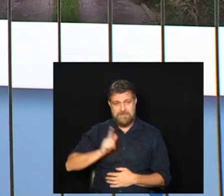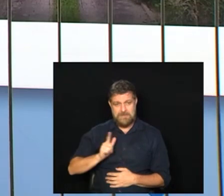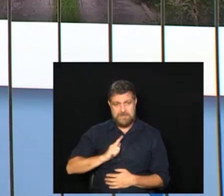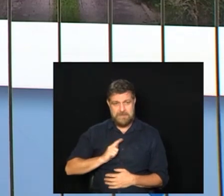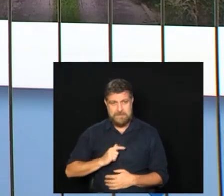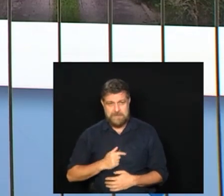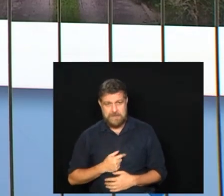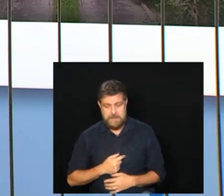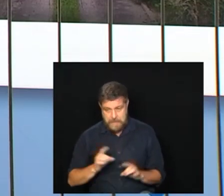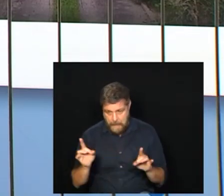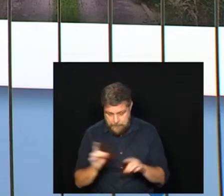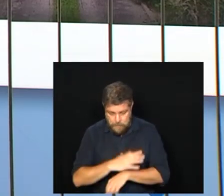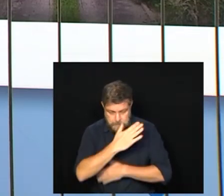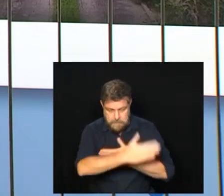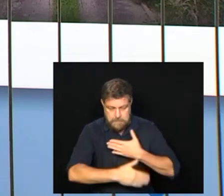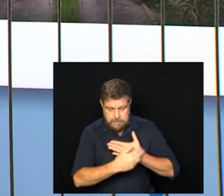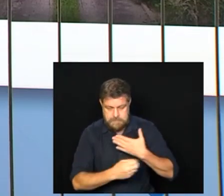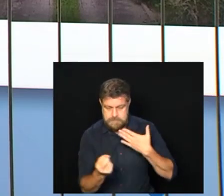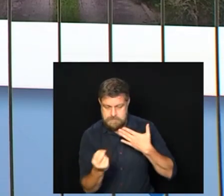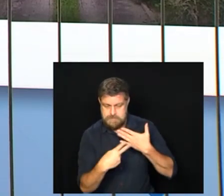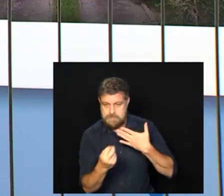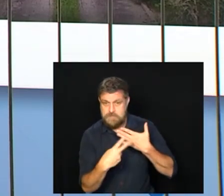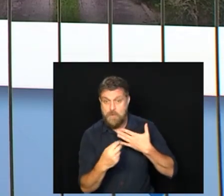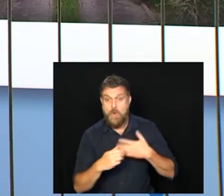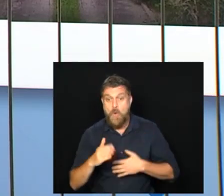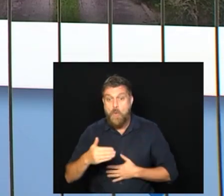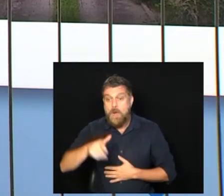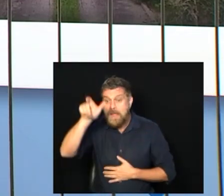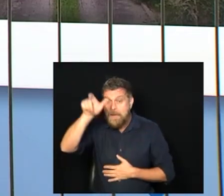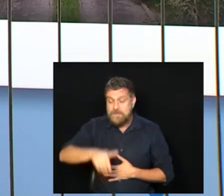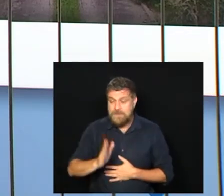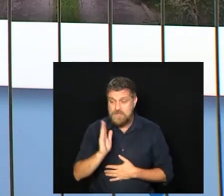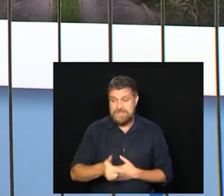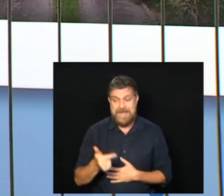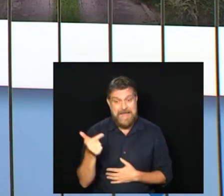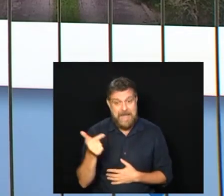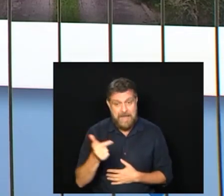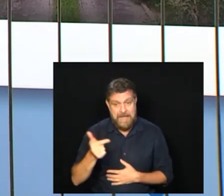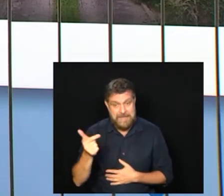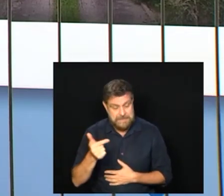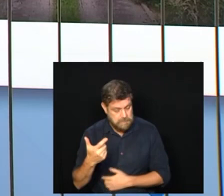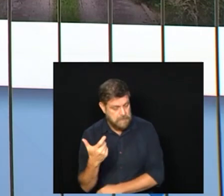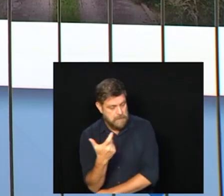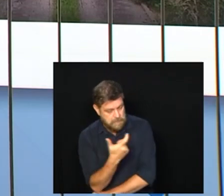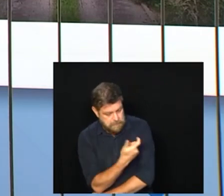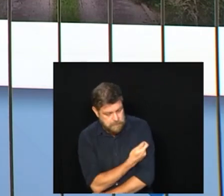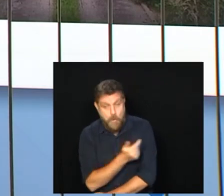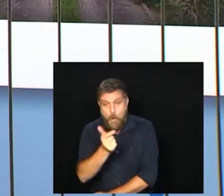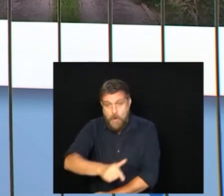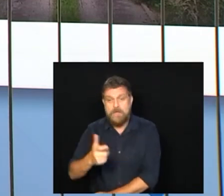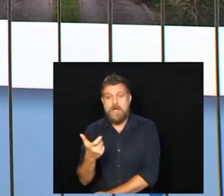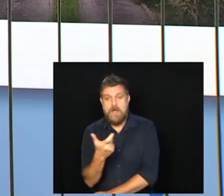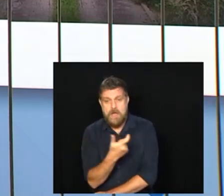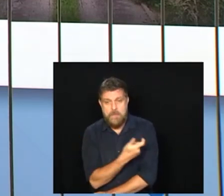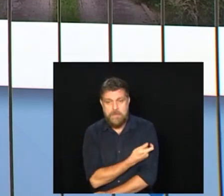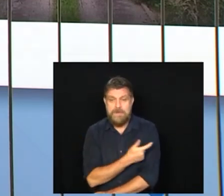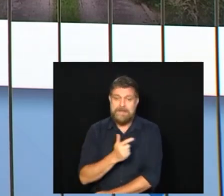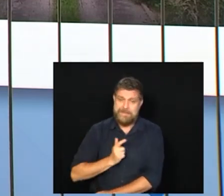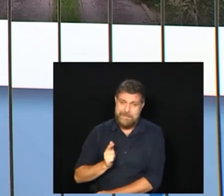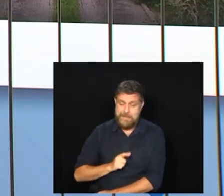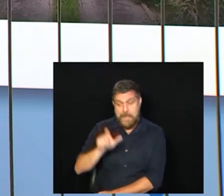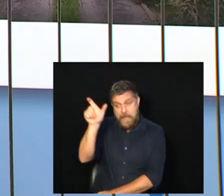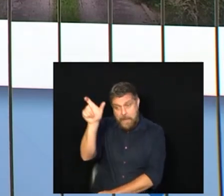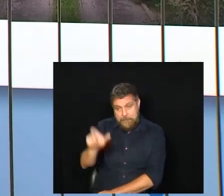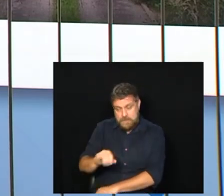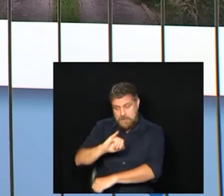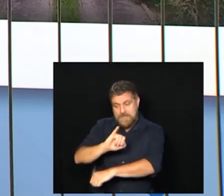imunização completa apenas quando as pessoas tomam as 2 doses dos imunizantes, a não ser que seja